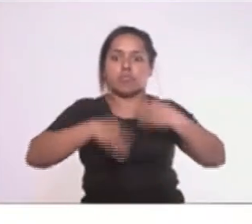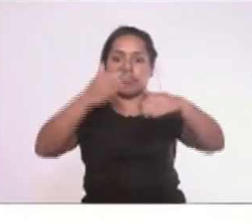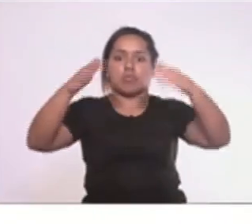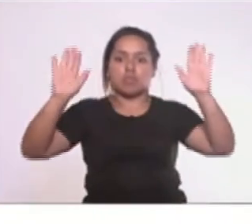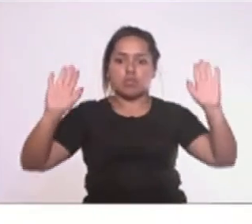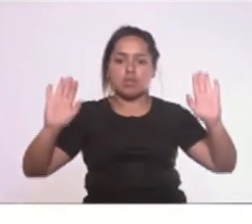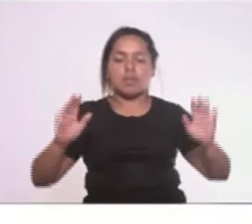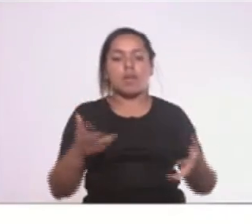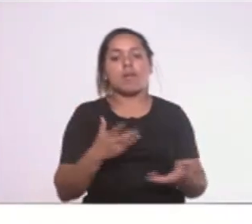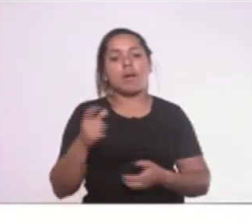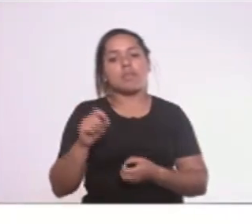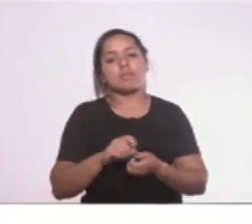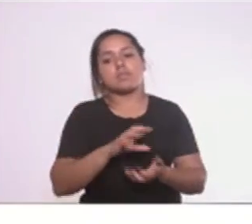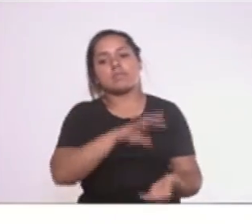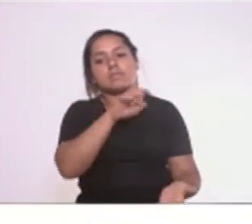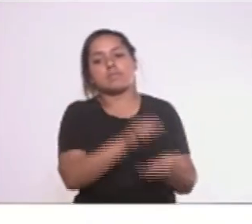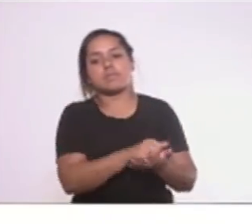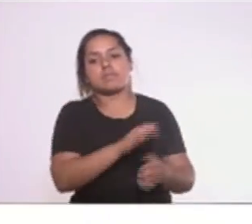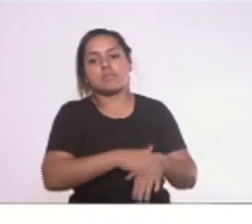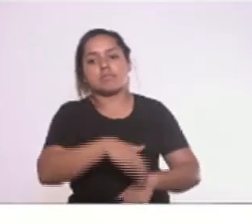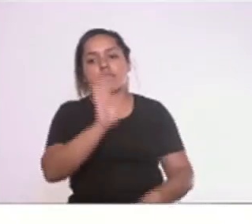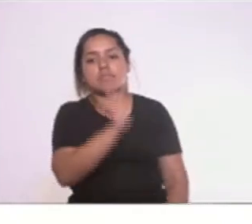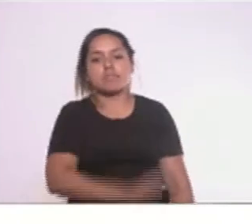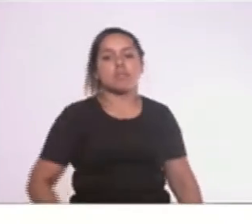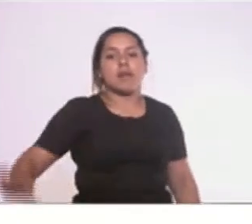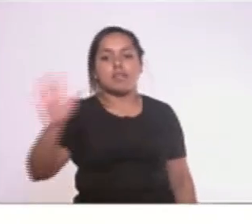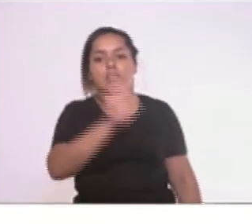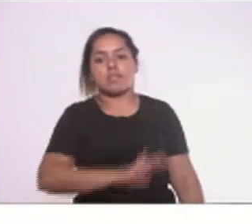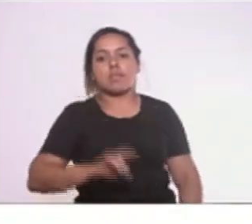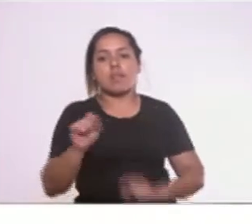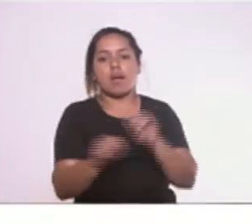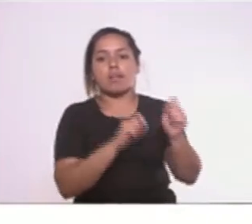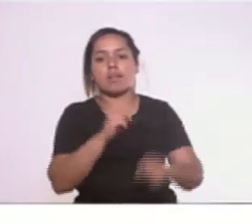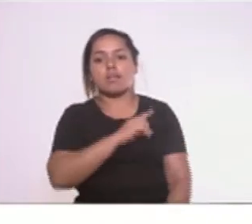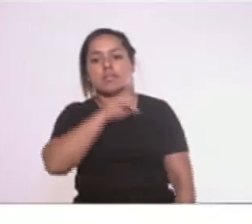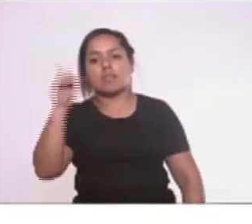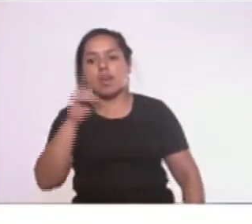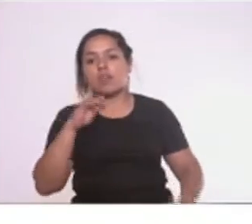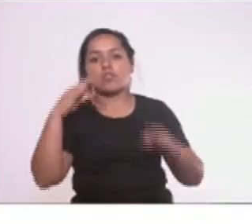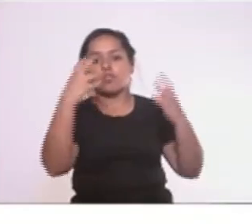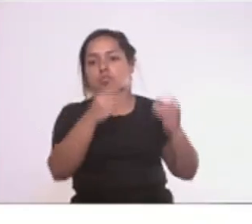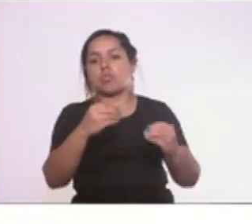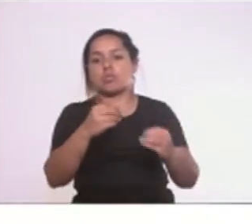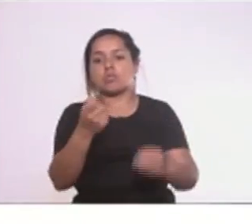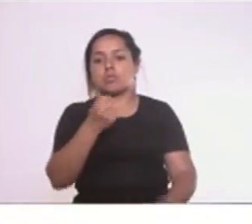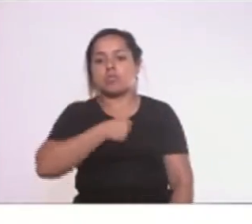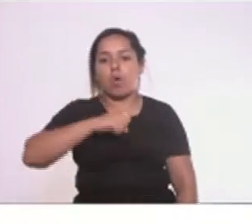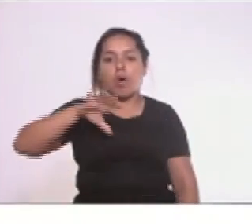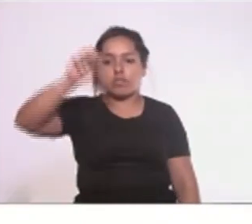mais geral e desejar que Deus, que Oxalá, que todos os santos, todos os orixás